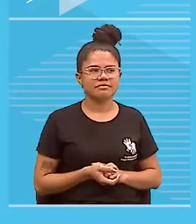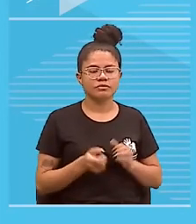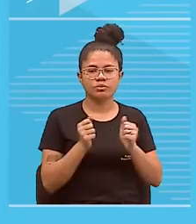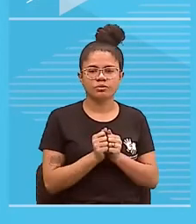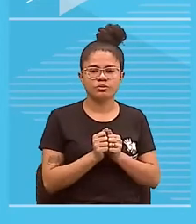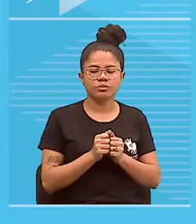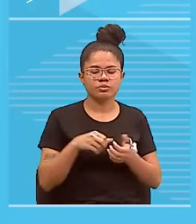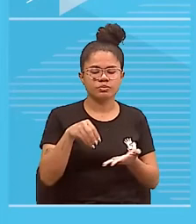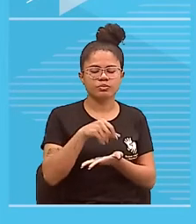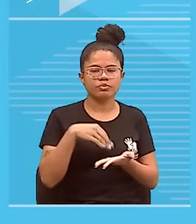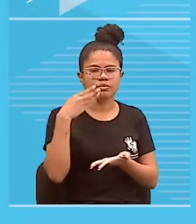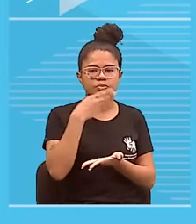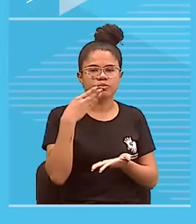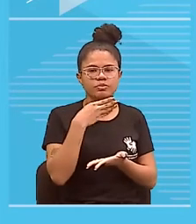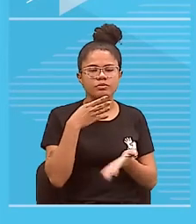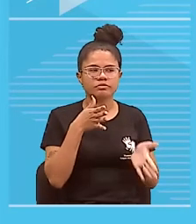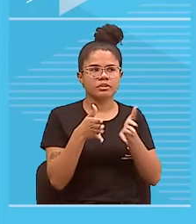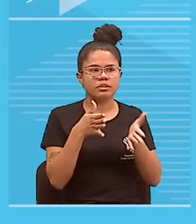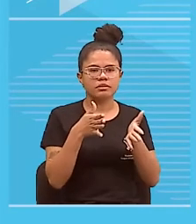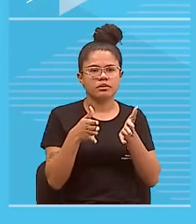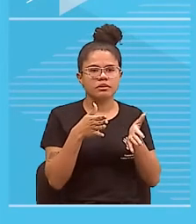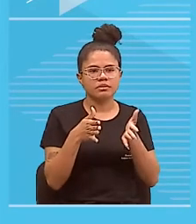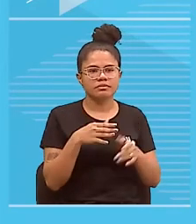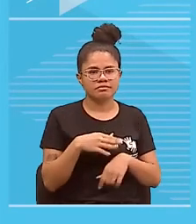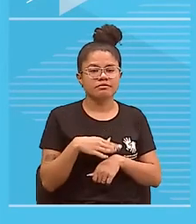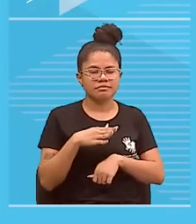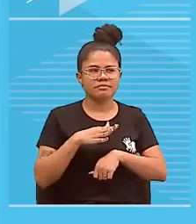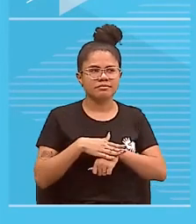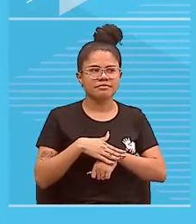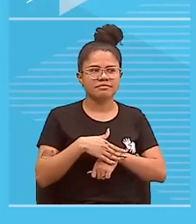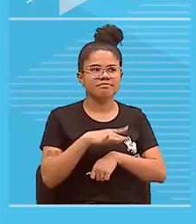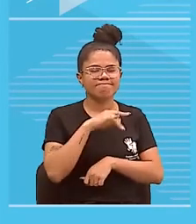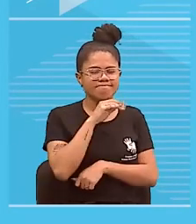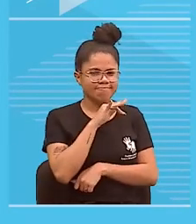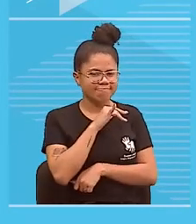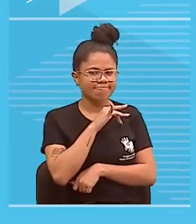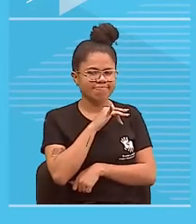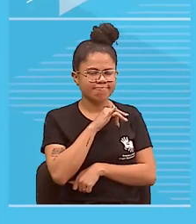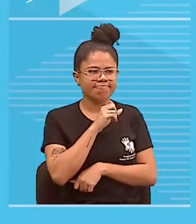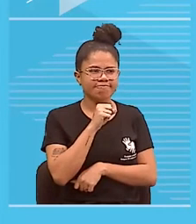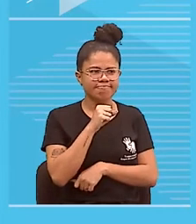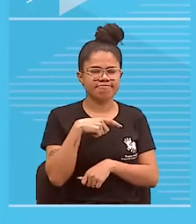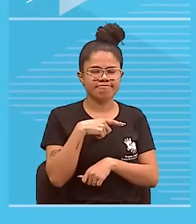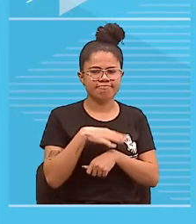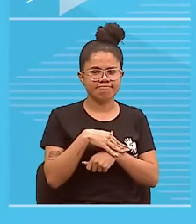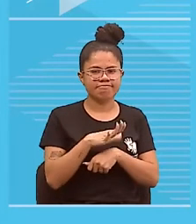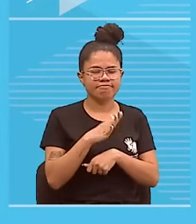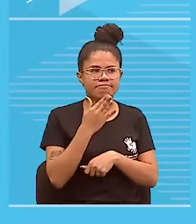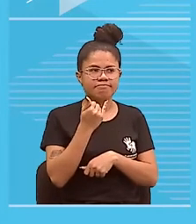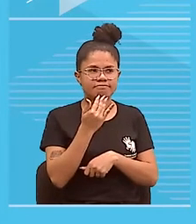O amido para períodos o maior dificuldade né para poder produzir o alimento